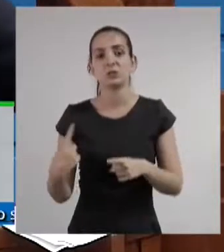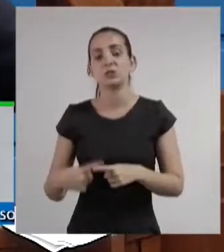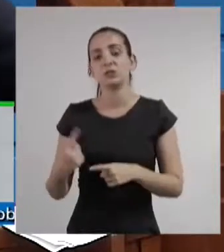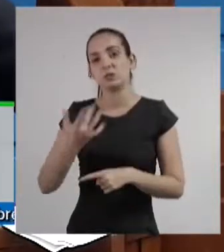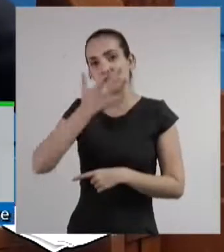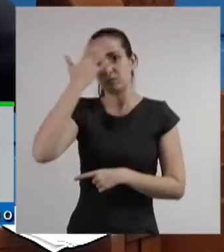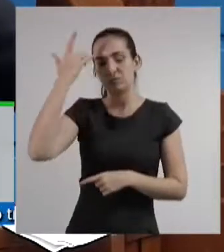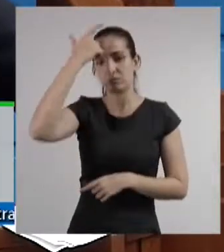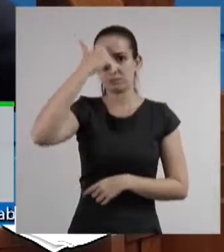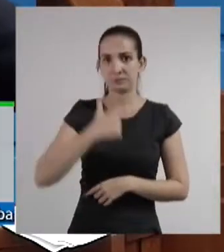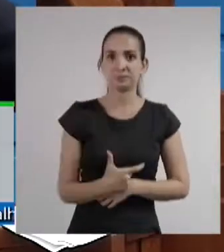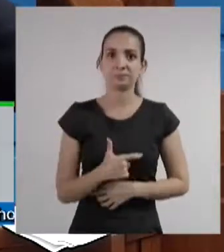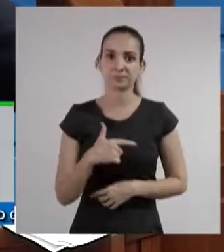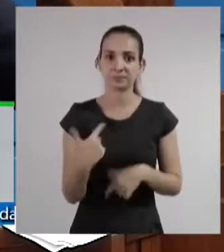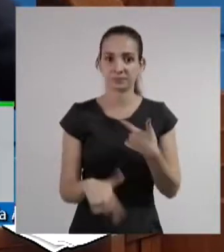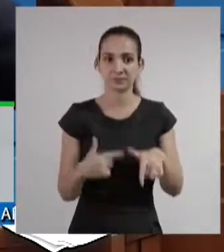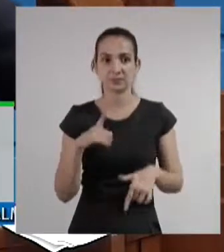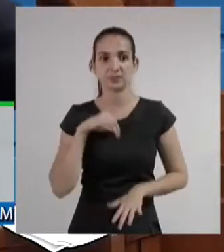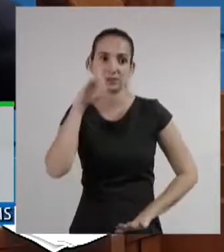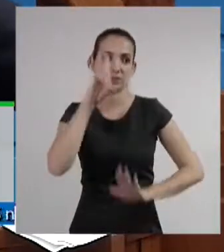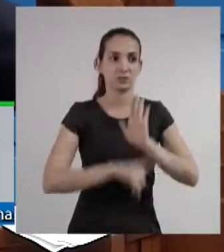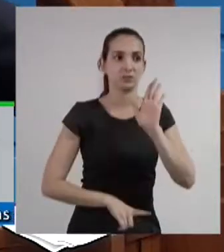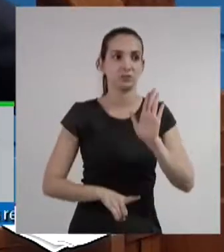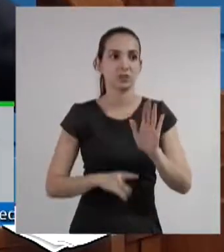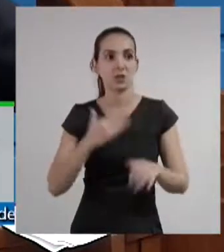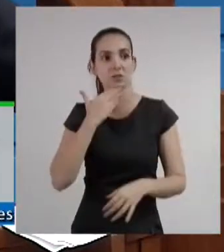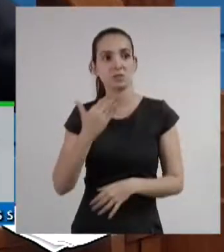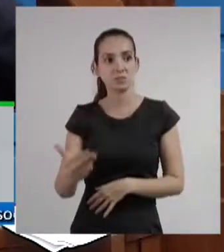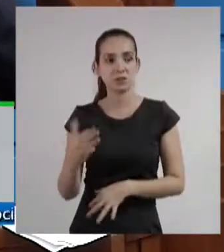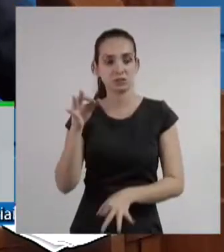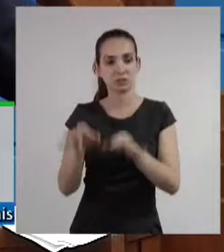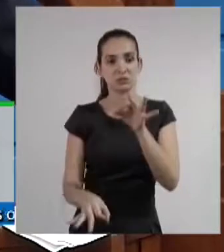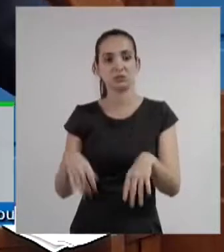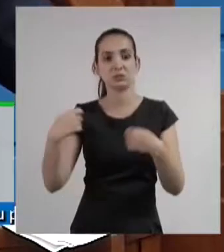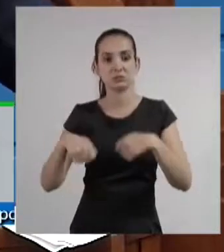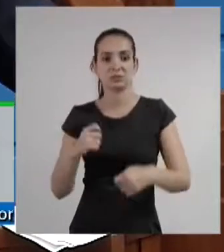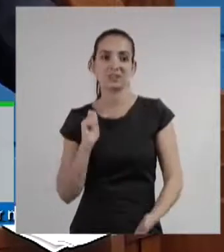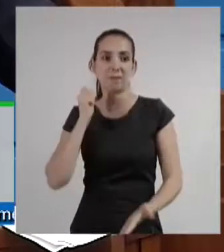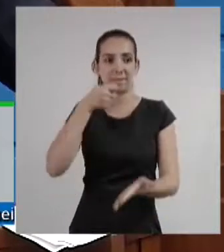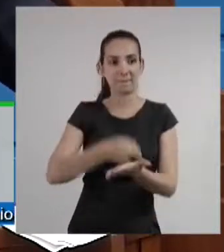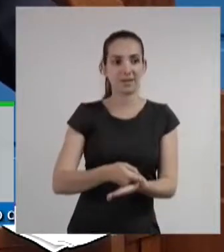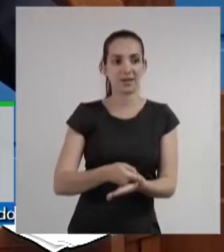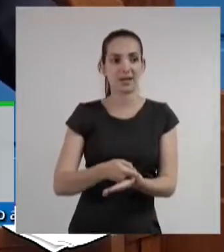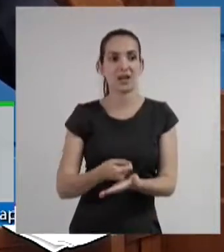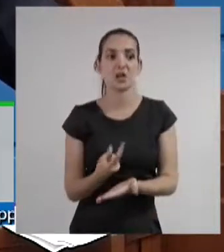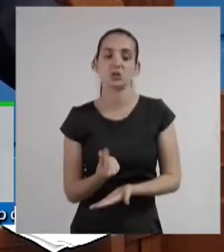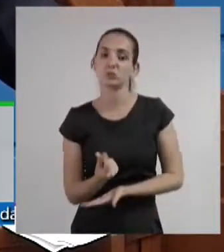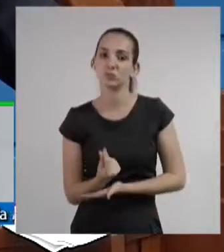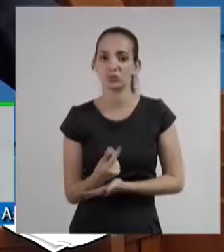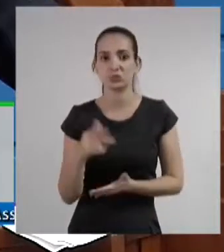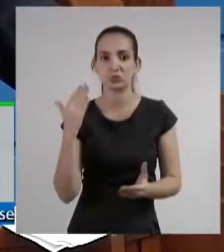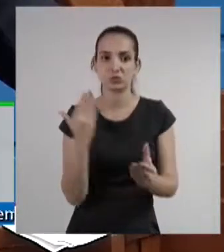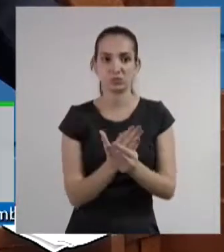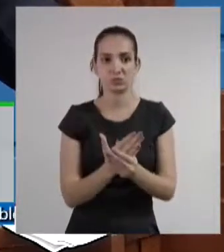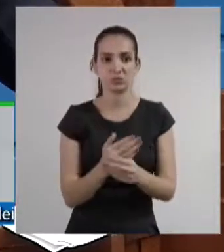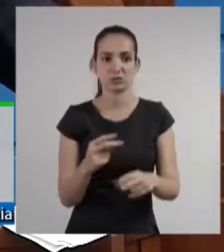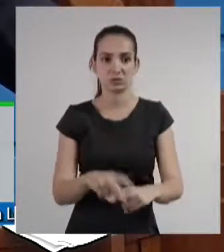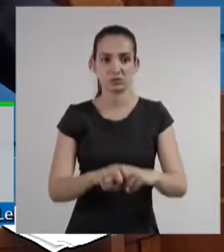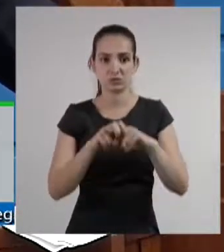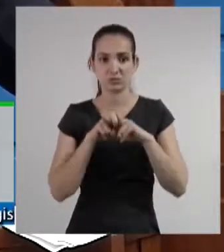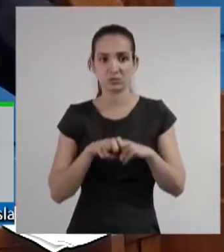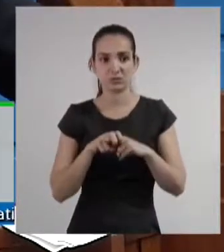trabalhador, quando ele reclama um direito e perde na Justiça, ele tem que pagar as custas do processo.